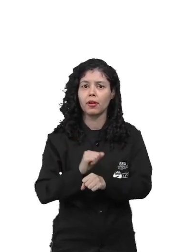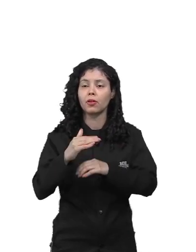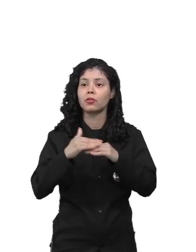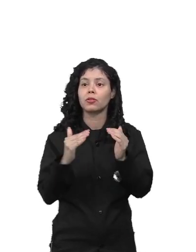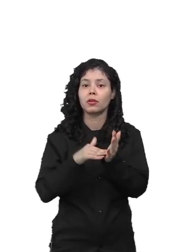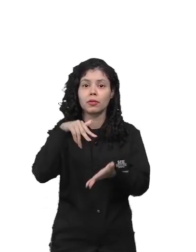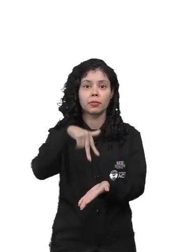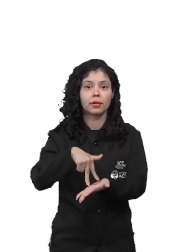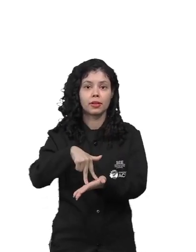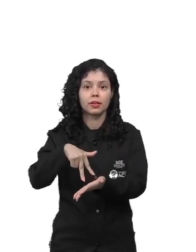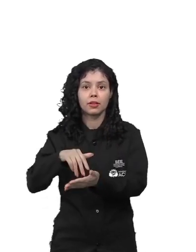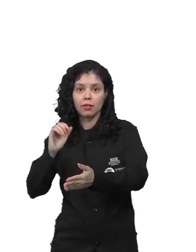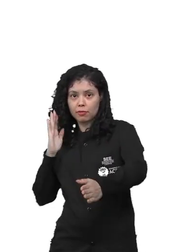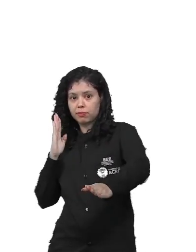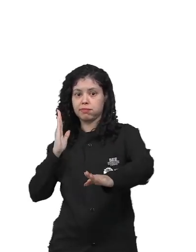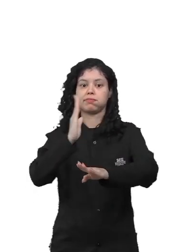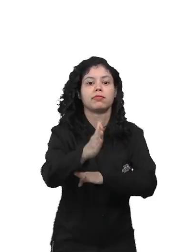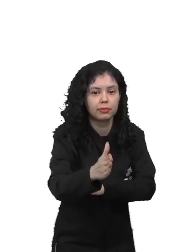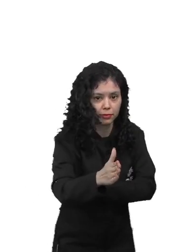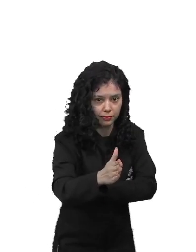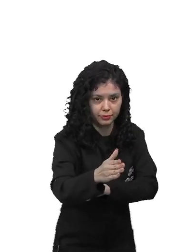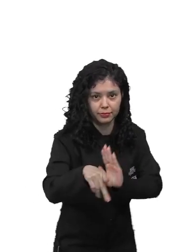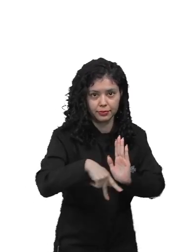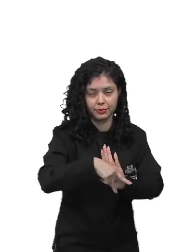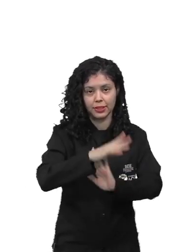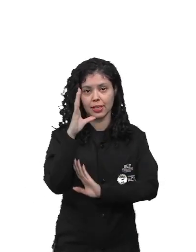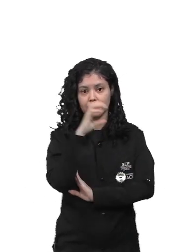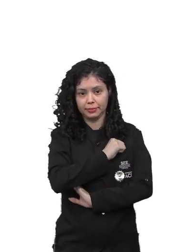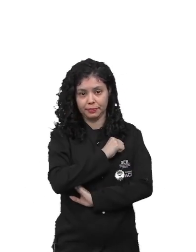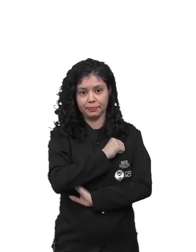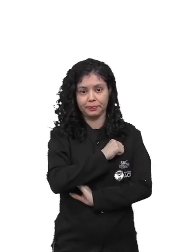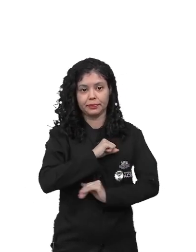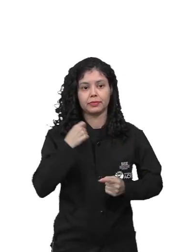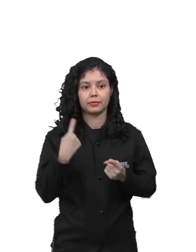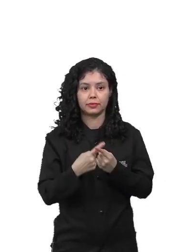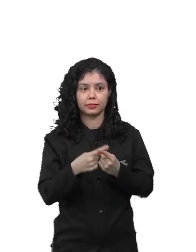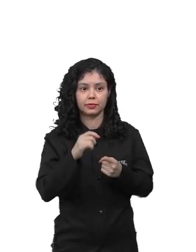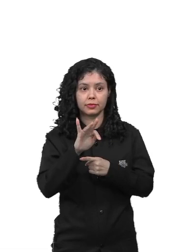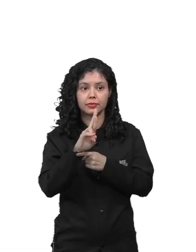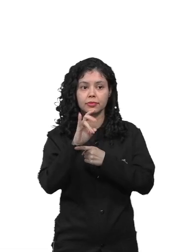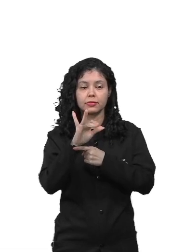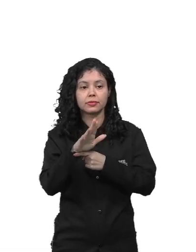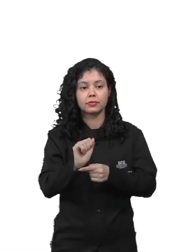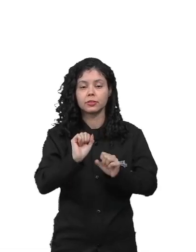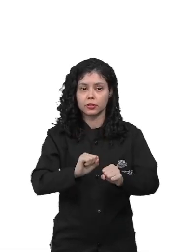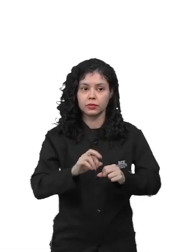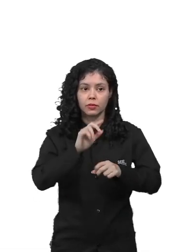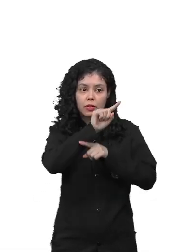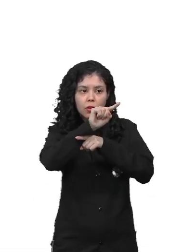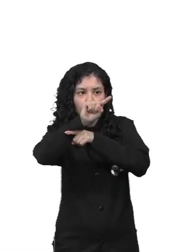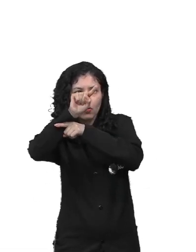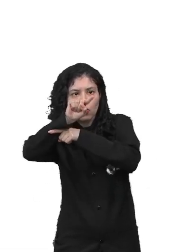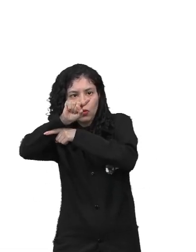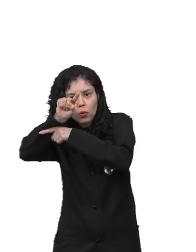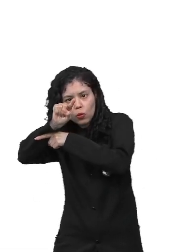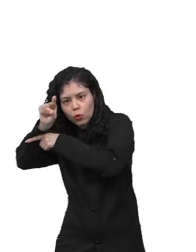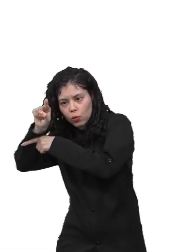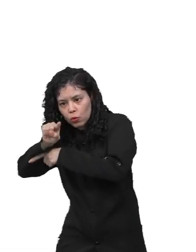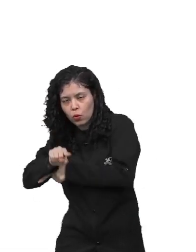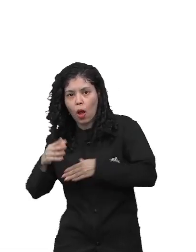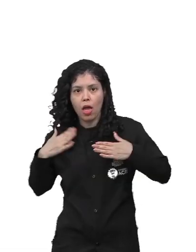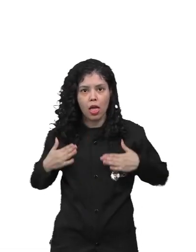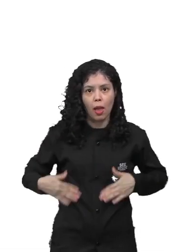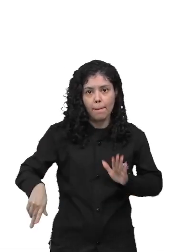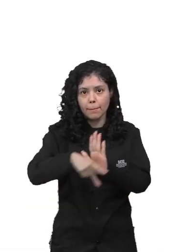mundo que está ali no ônibus? Todo mundo vai para frente. Né? Então, a inércia é a resistência que um corpo